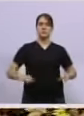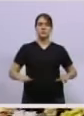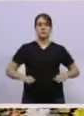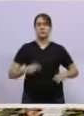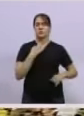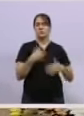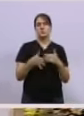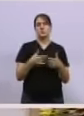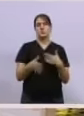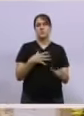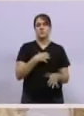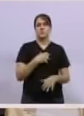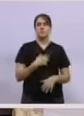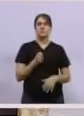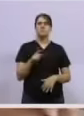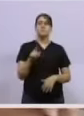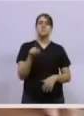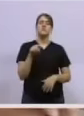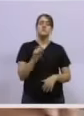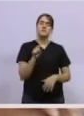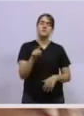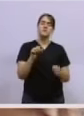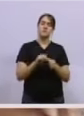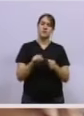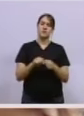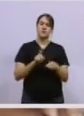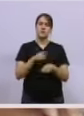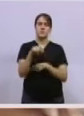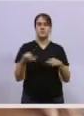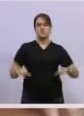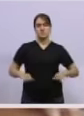ser em vão. O que é que você faz com aquilo que você sofre? Vira quadro?